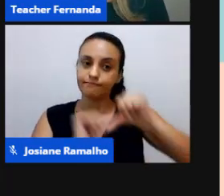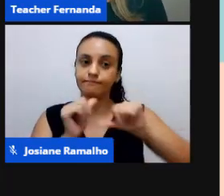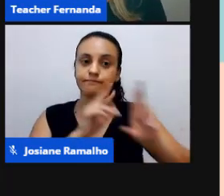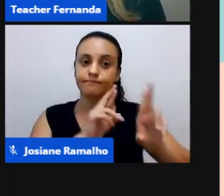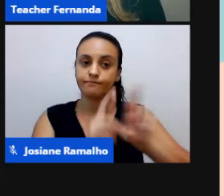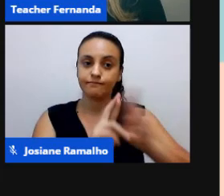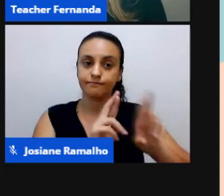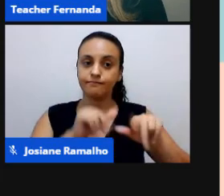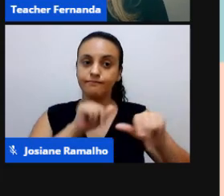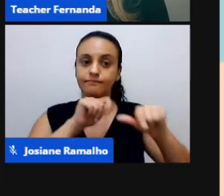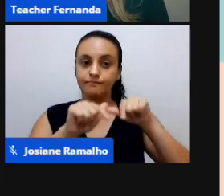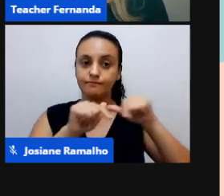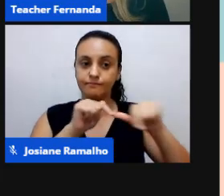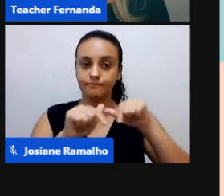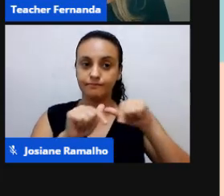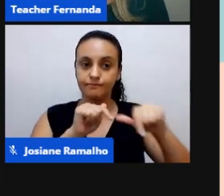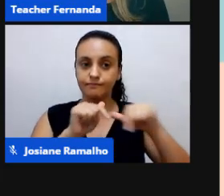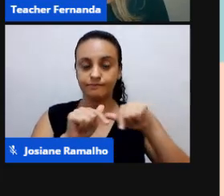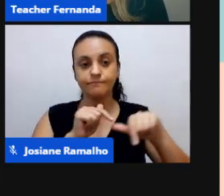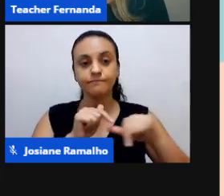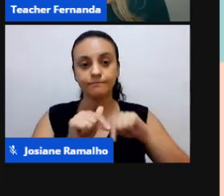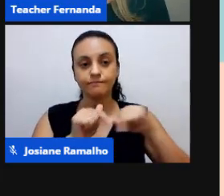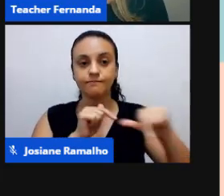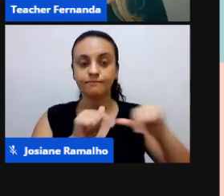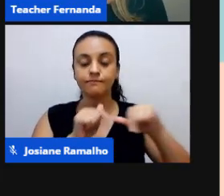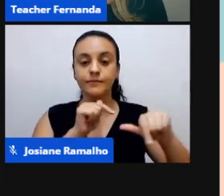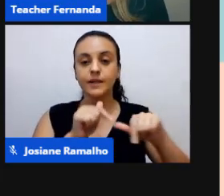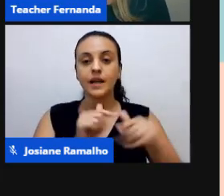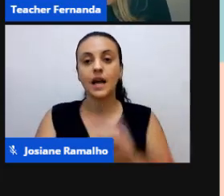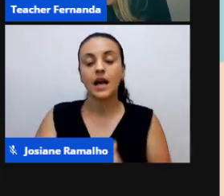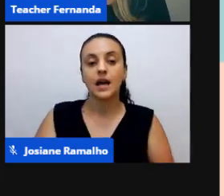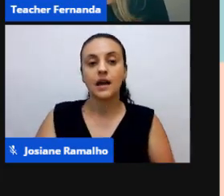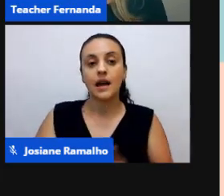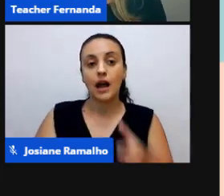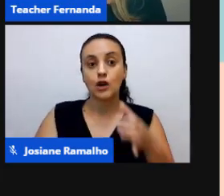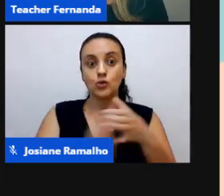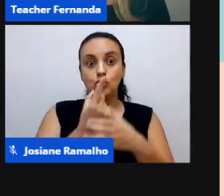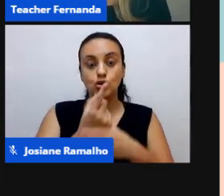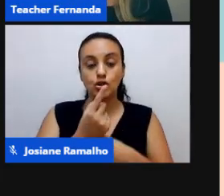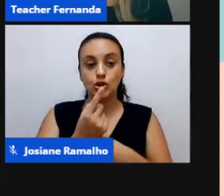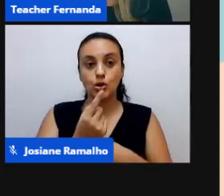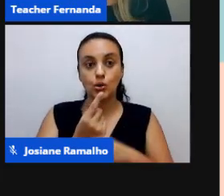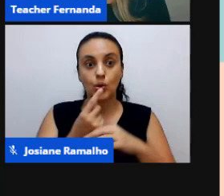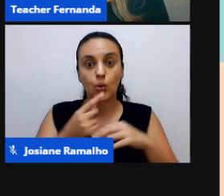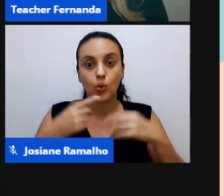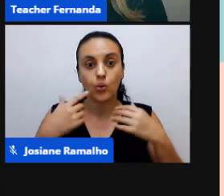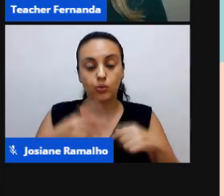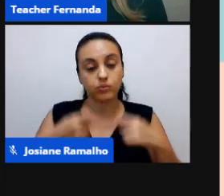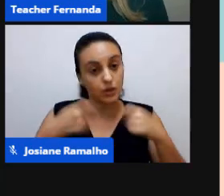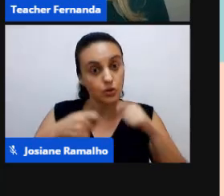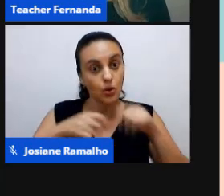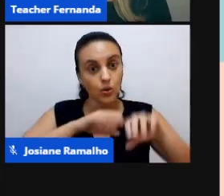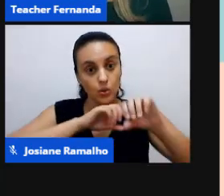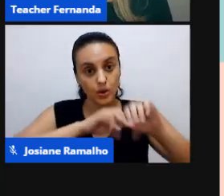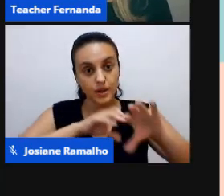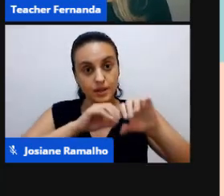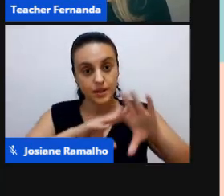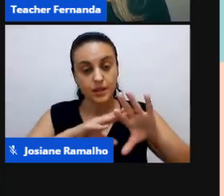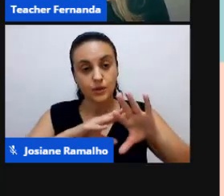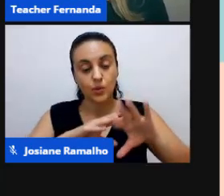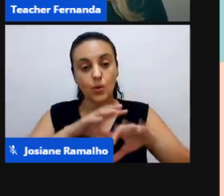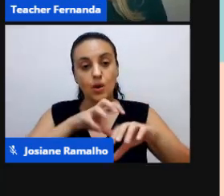isso trouxe a questão do ensino emergencial, ensino remoto, e nós tivemos que